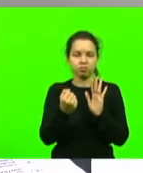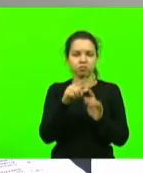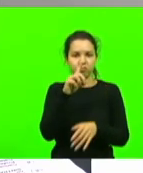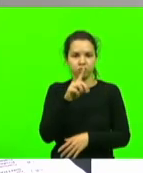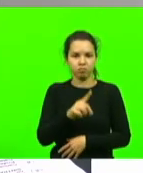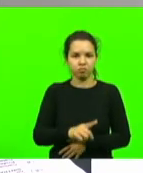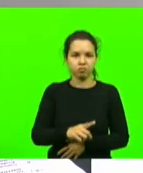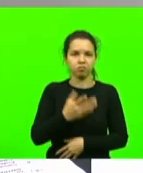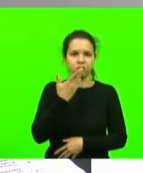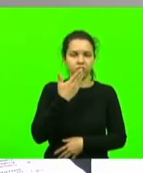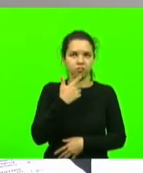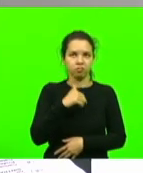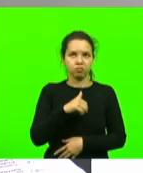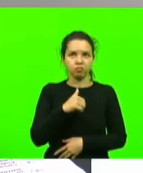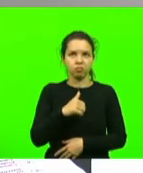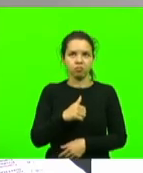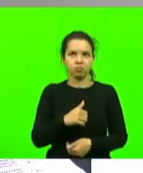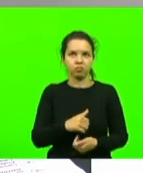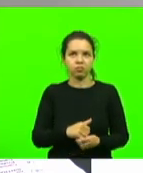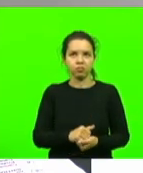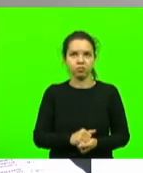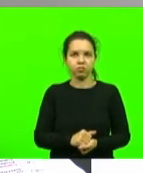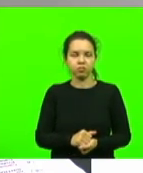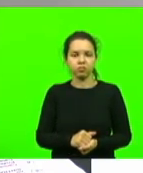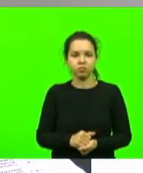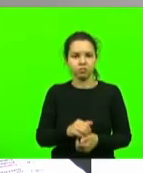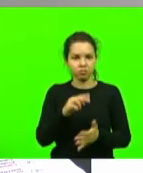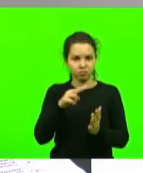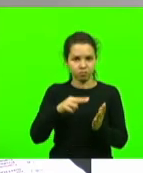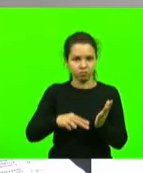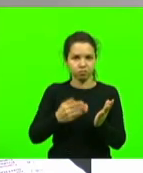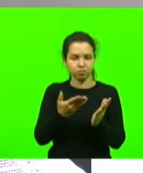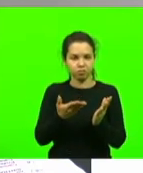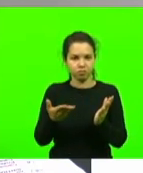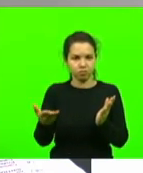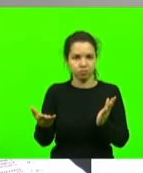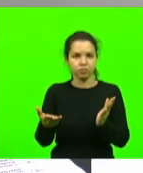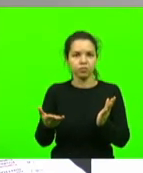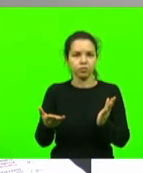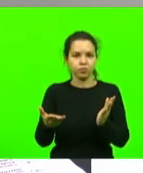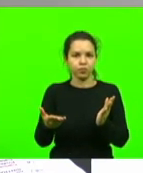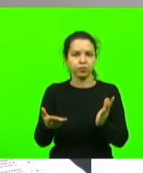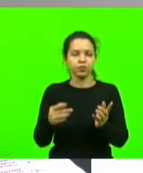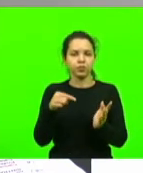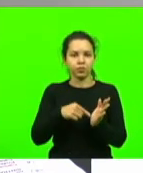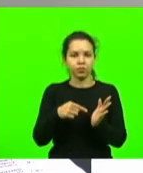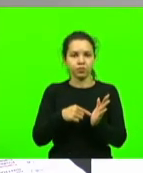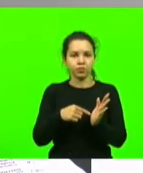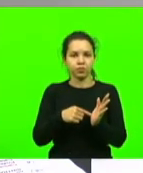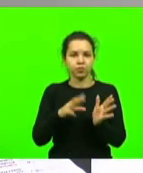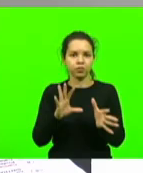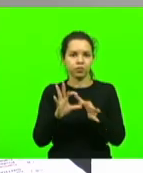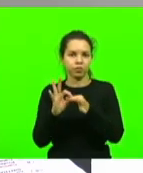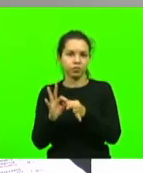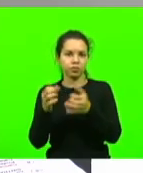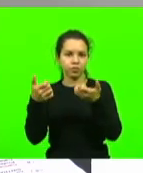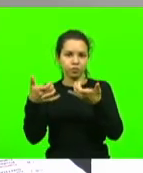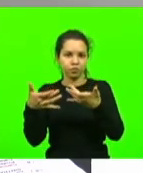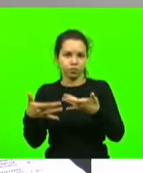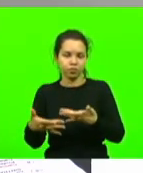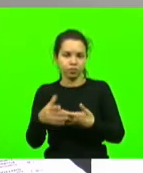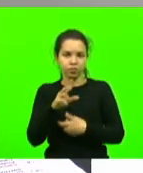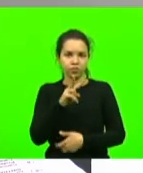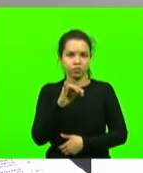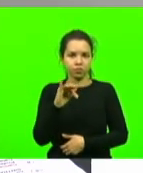criança mas eu vou trazer aqui para vocês eu vou ler isso aqui faz exatamente o link com a fala que o Viera